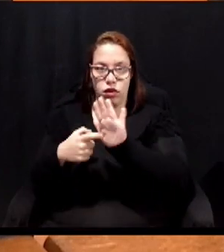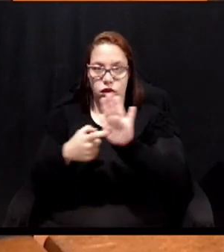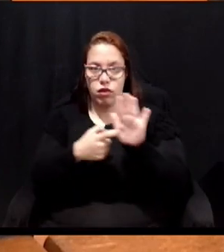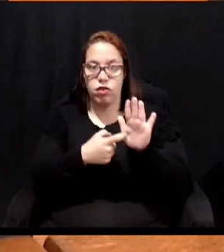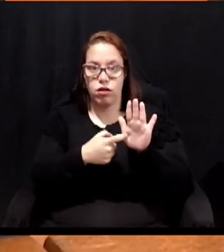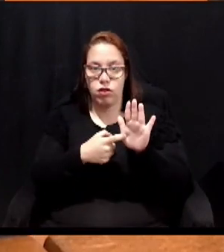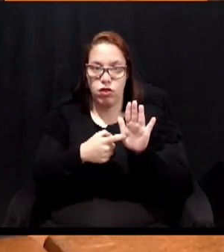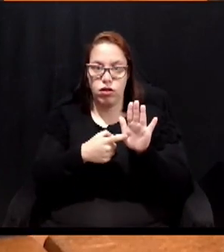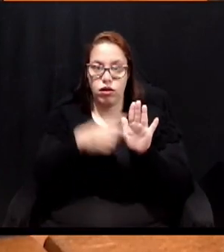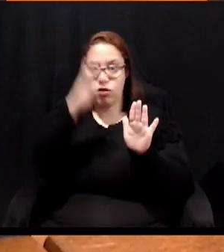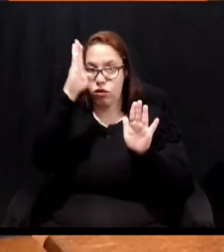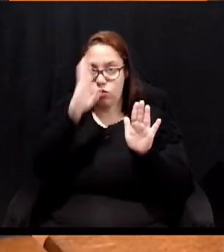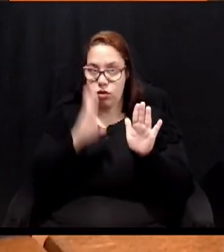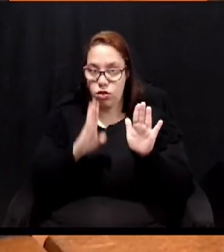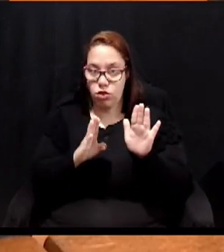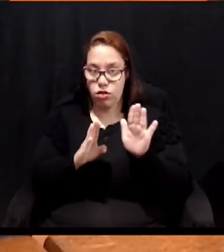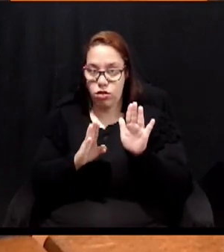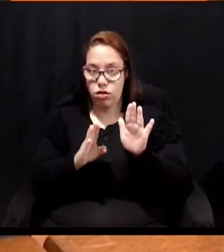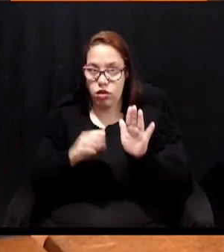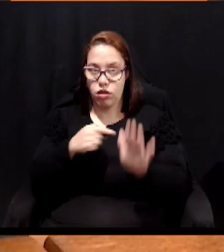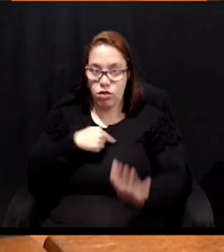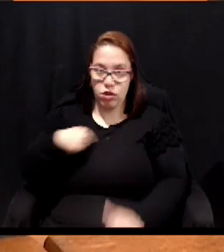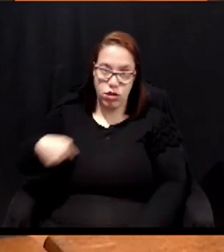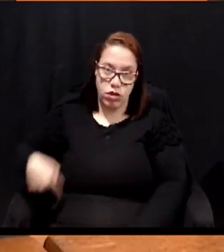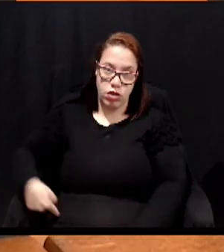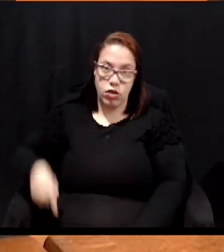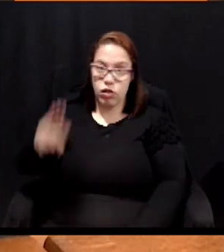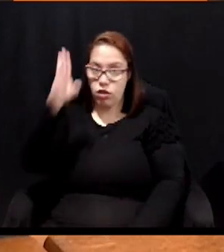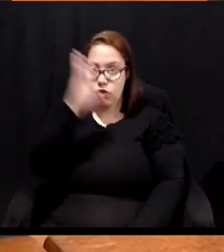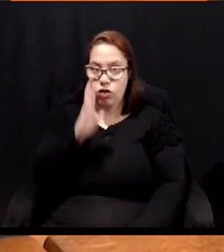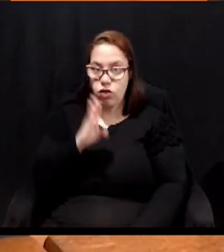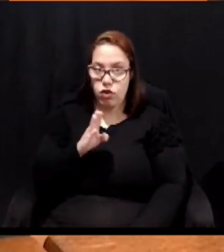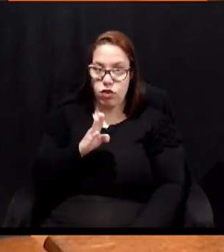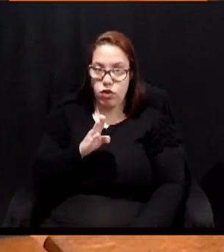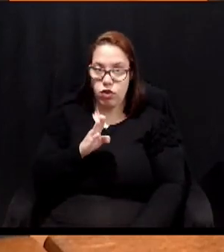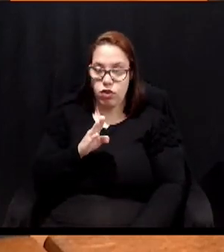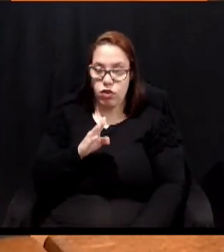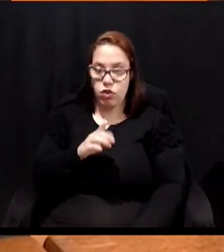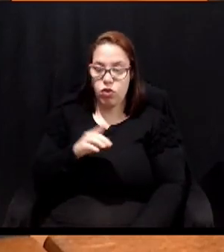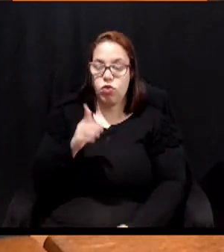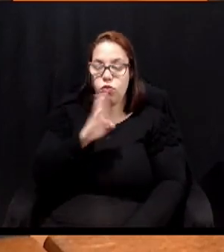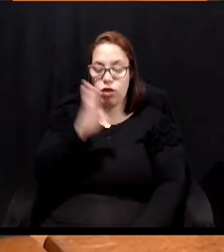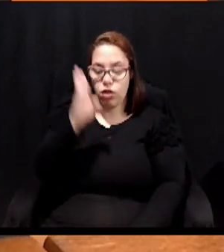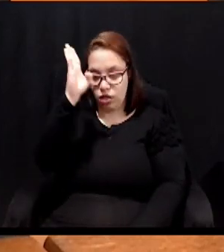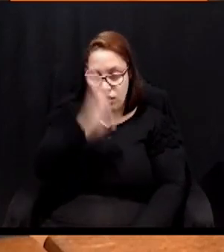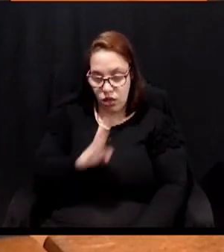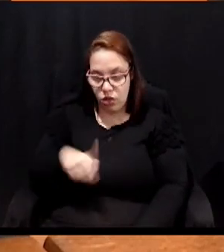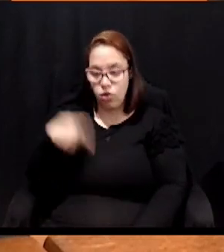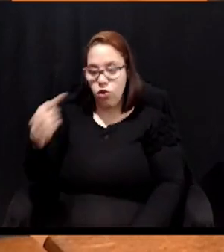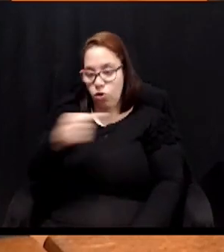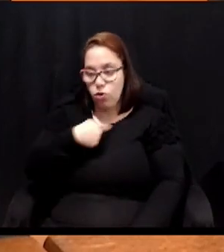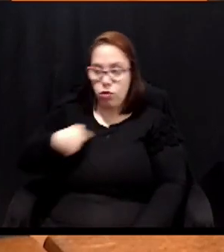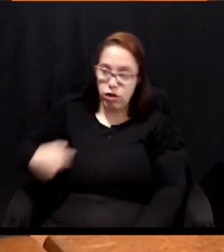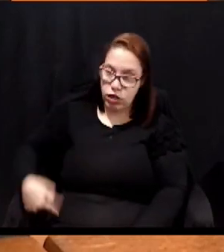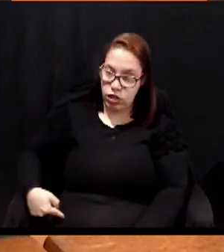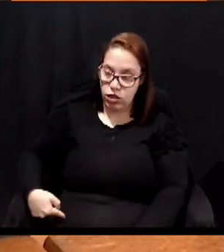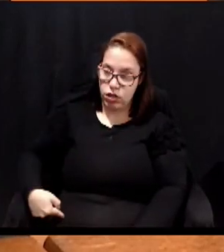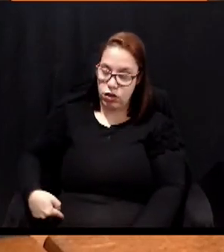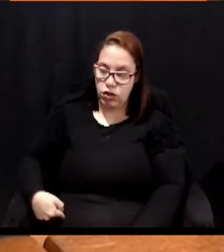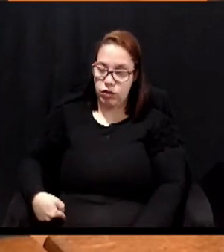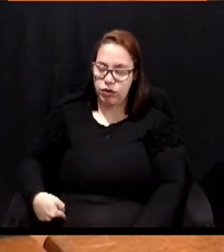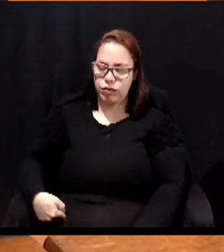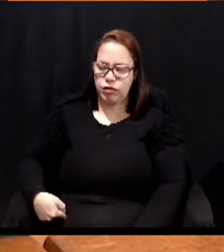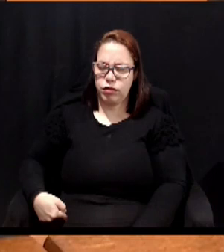Brasil, da China para o Brasil e do Brasil para a China, né? Então, está